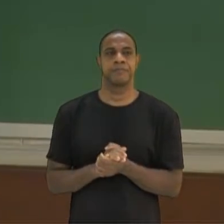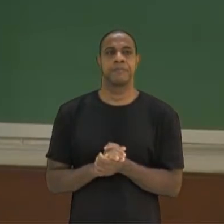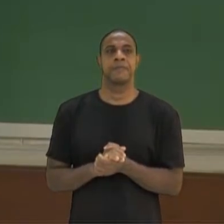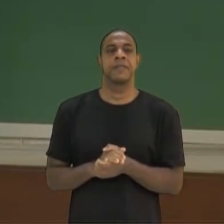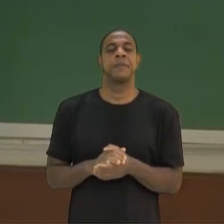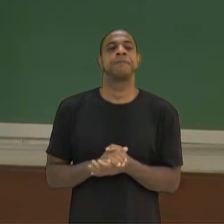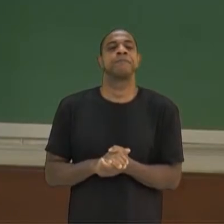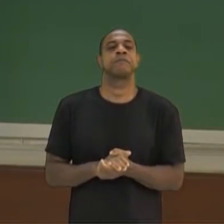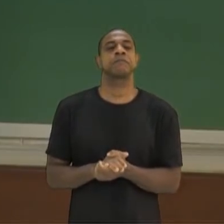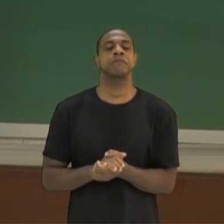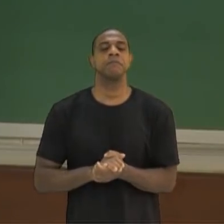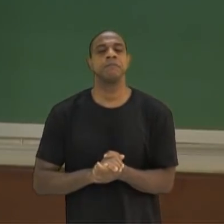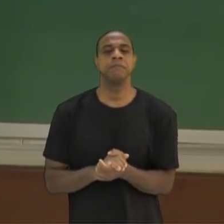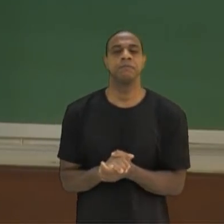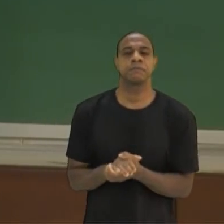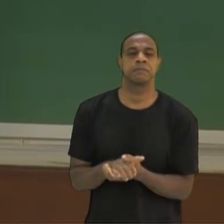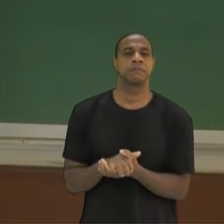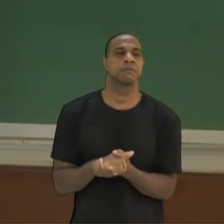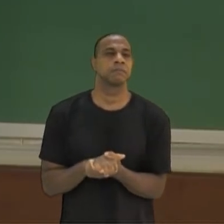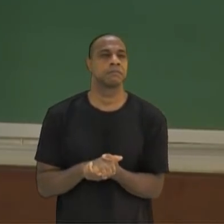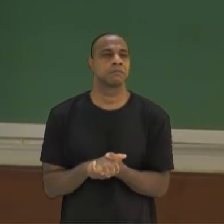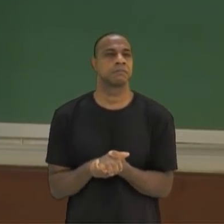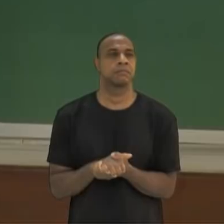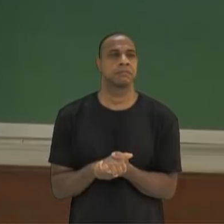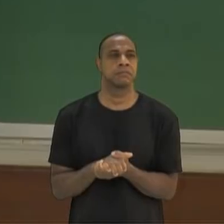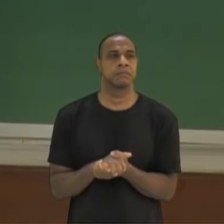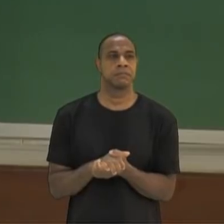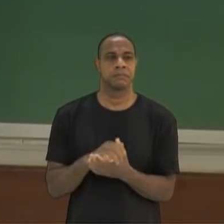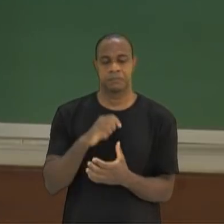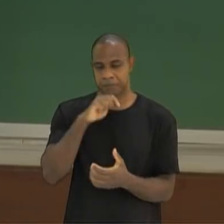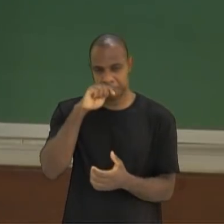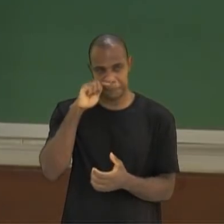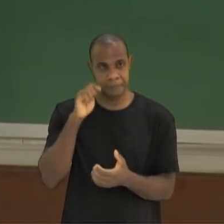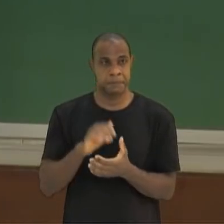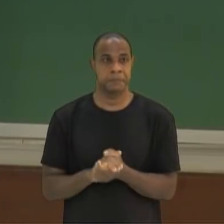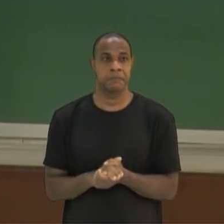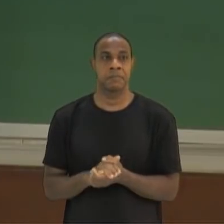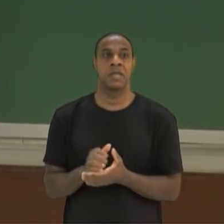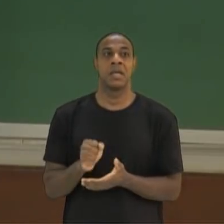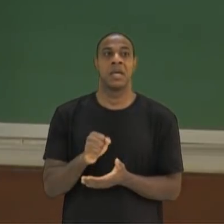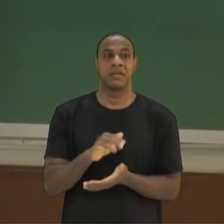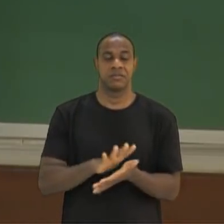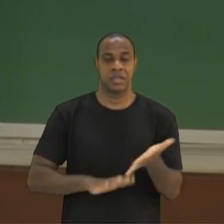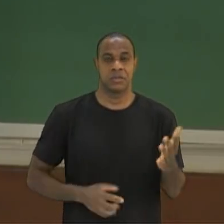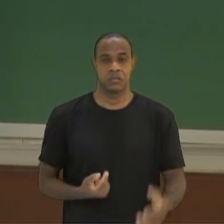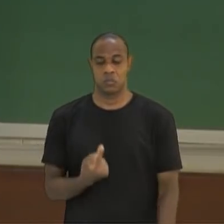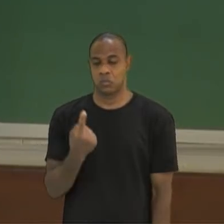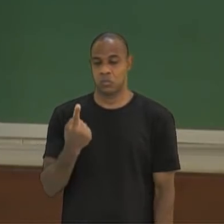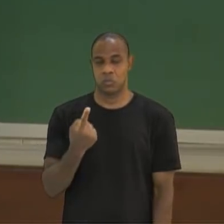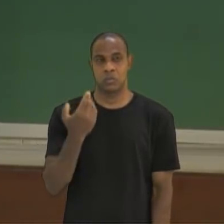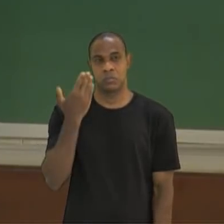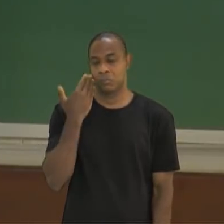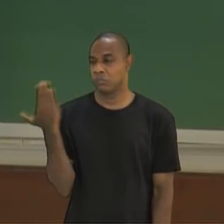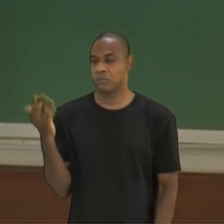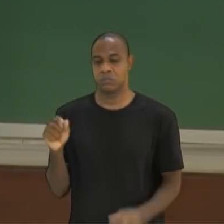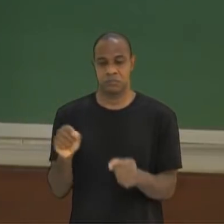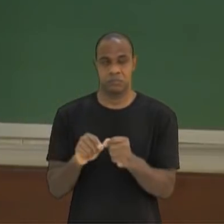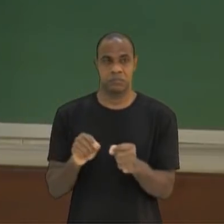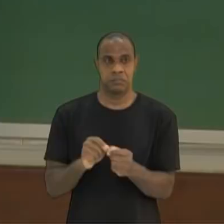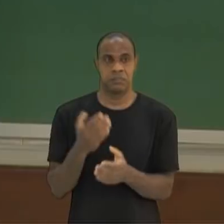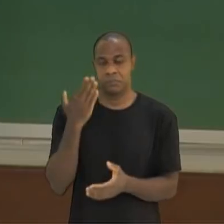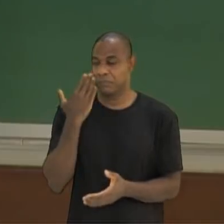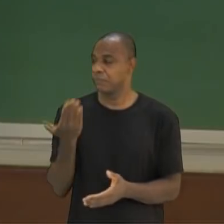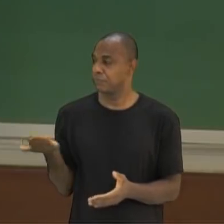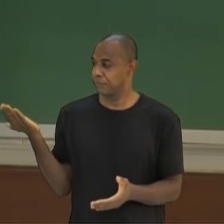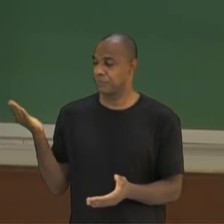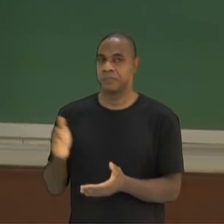presentes nesse tipo de texto. E, para a gente começar a reflexão, eu elaborei aqui uma atividade de